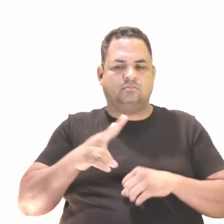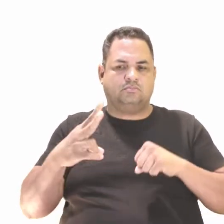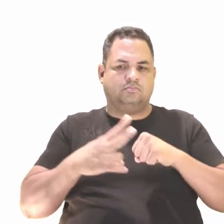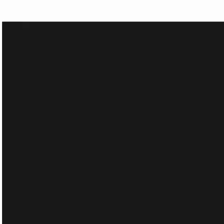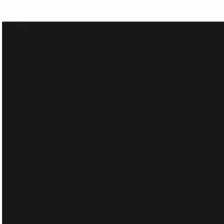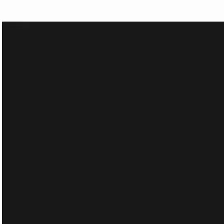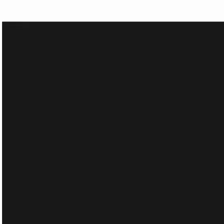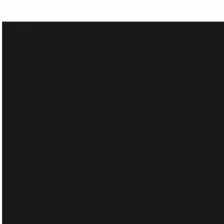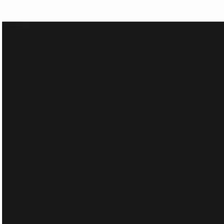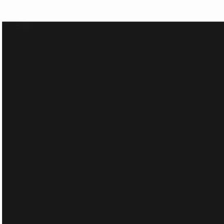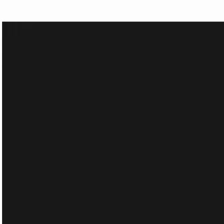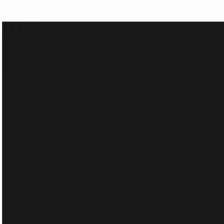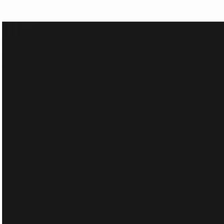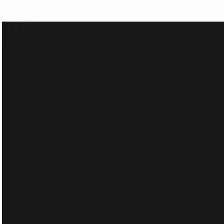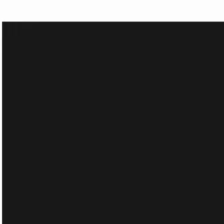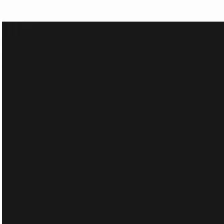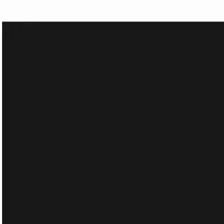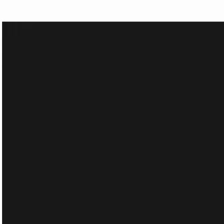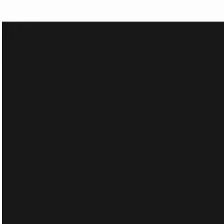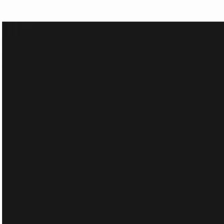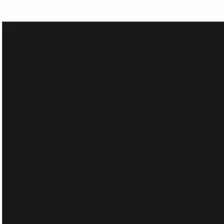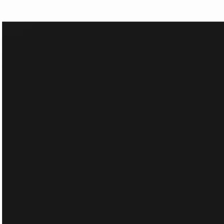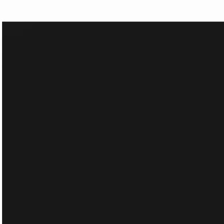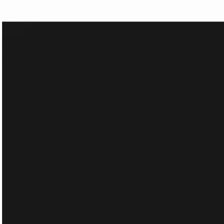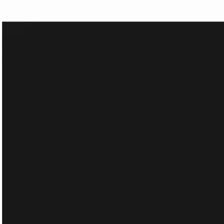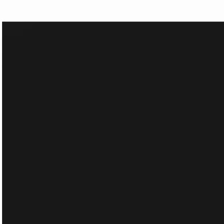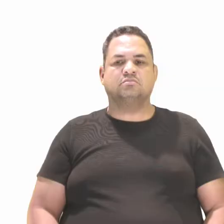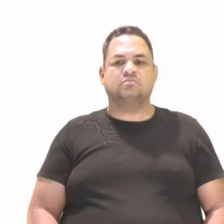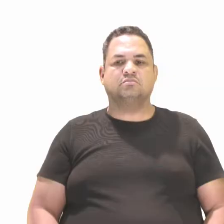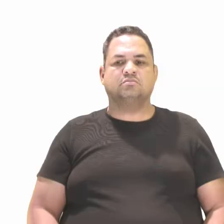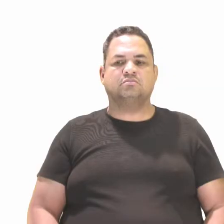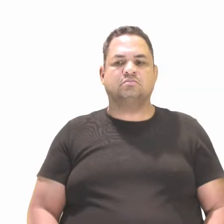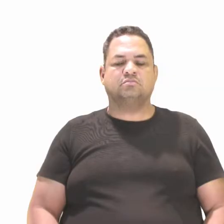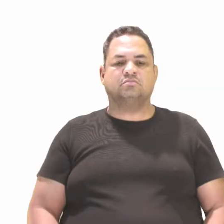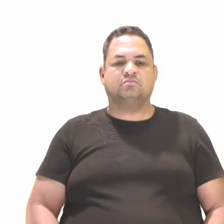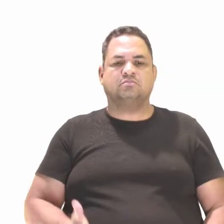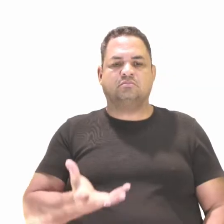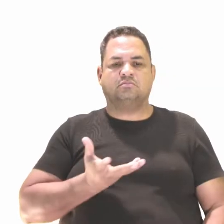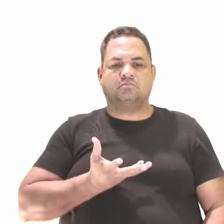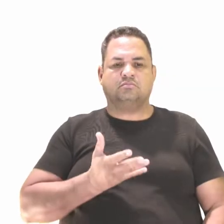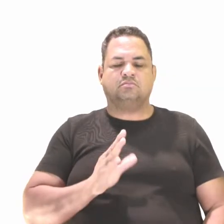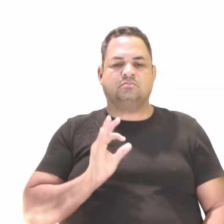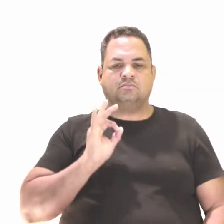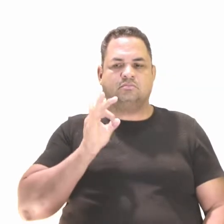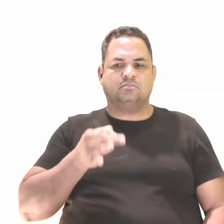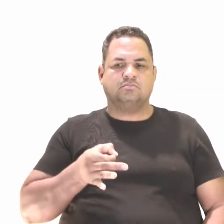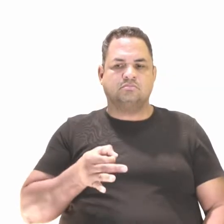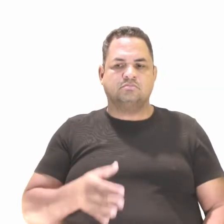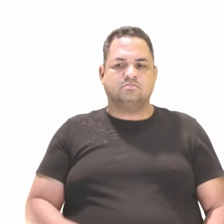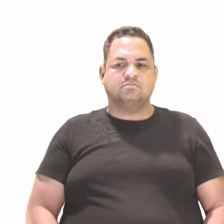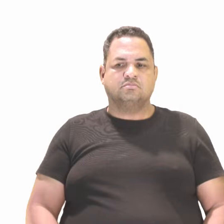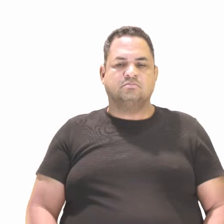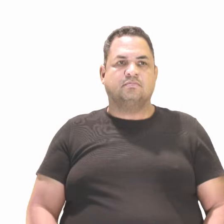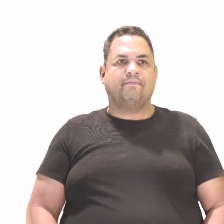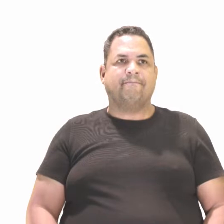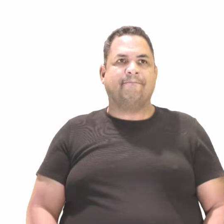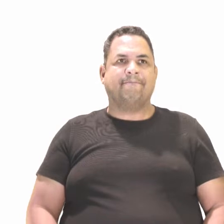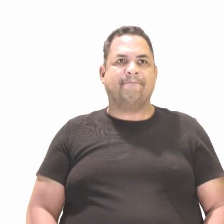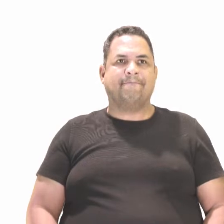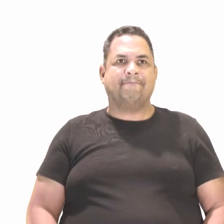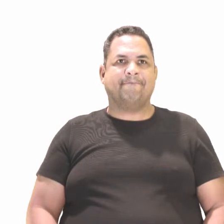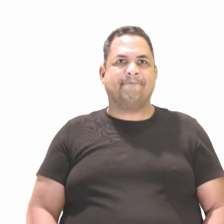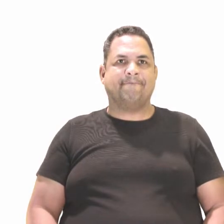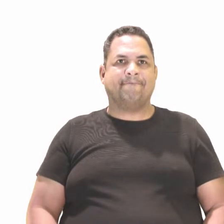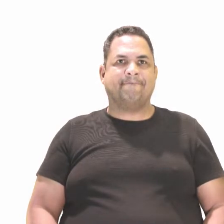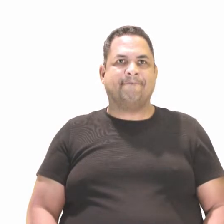verbo want, que é o verbo querer. E aqui tá, você quer, certo? Você quer. Do you